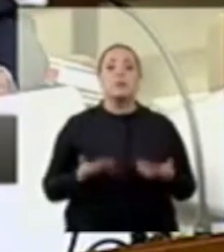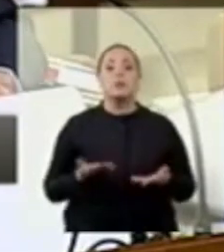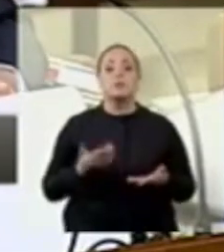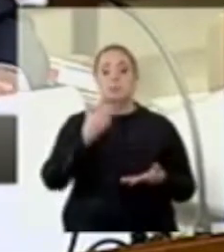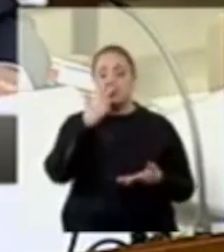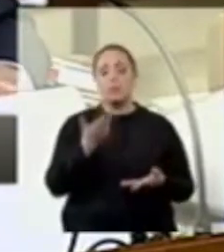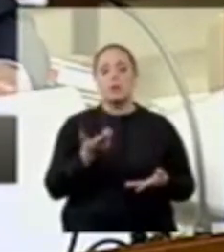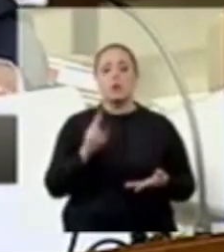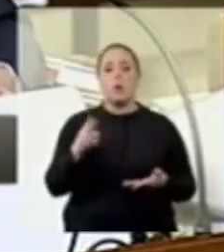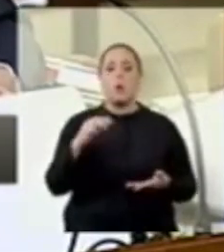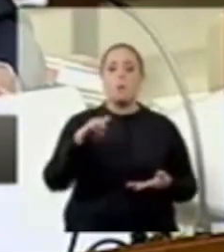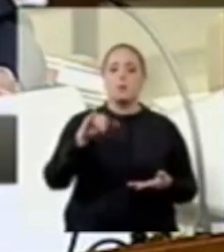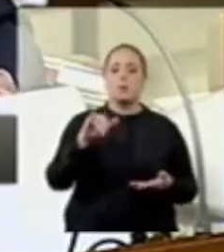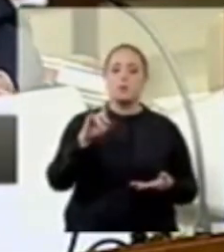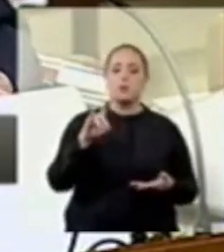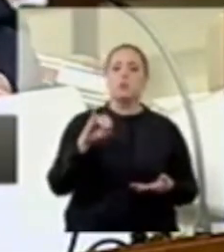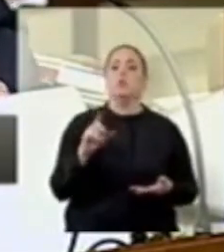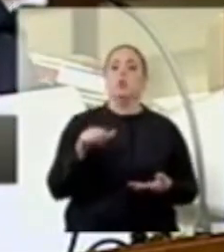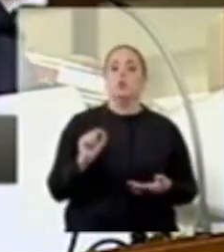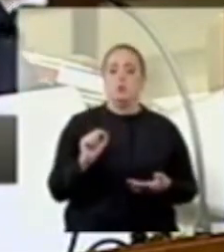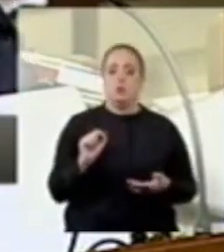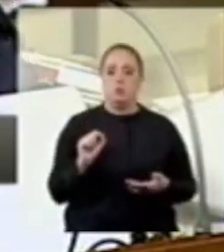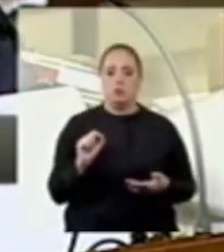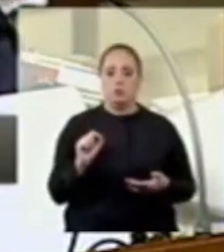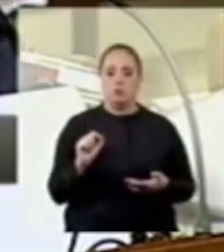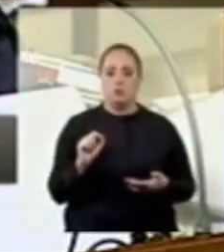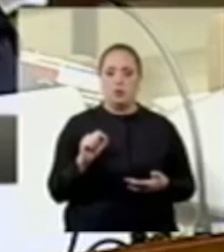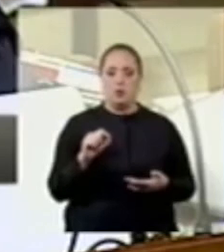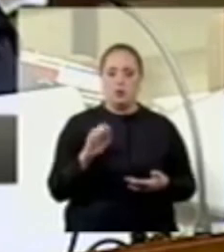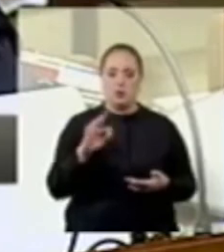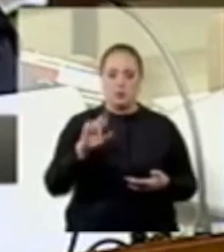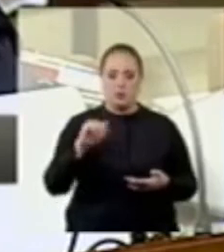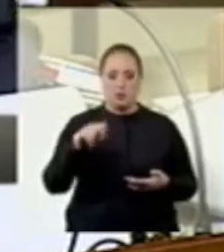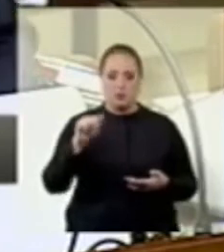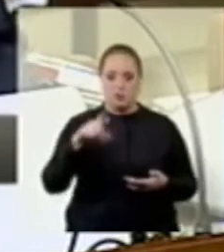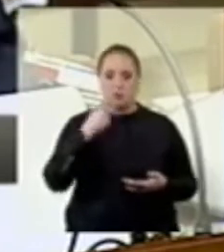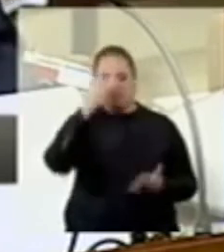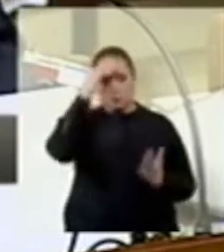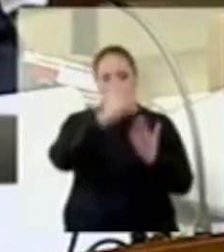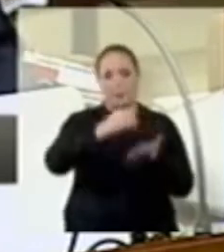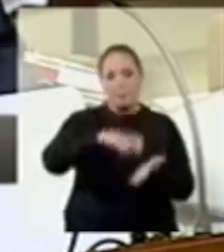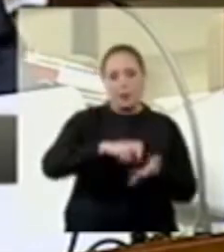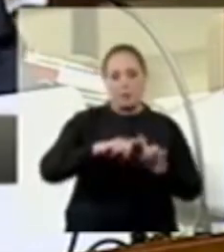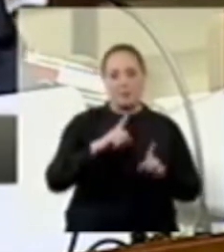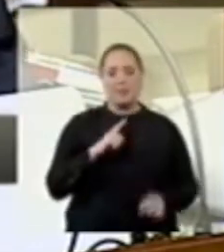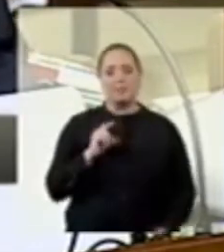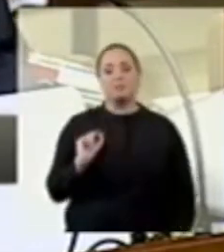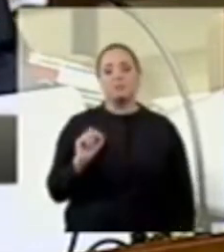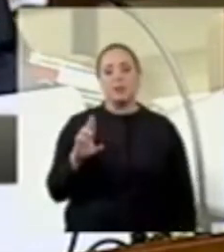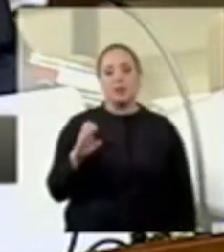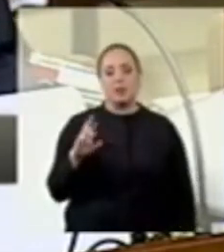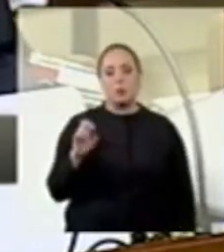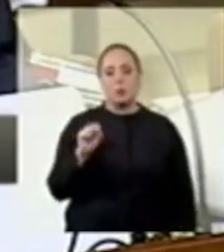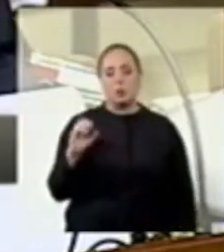homicídio o fato é que o tribunal de justiça determinou o cumprimento da pena mas aí houve recurso para o